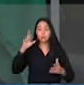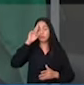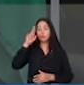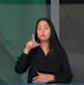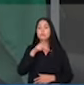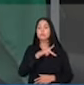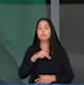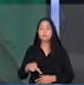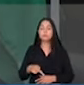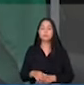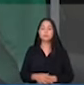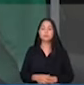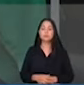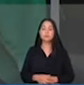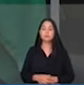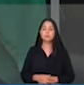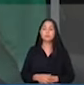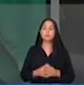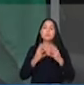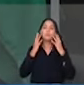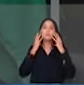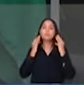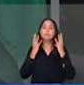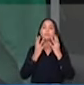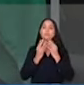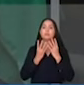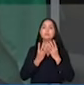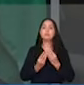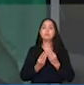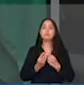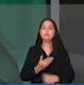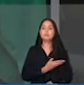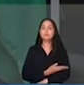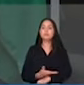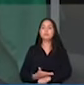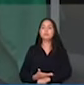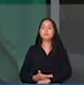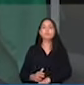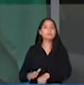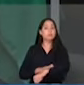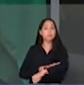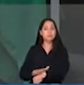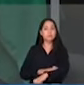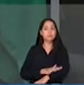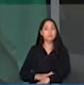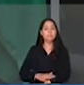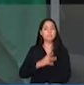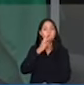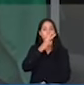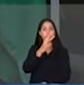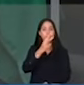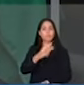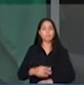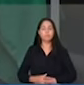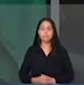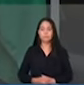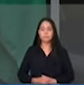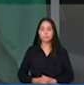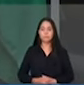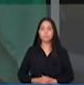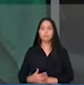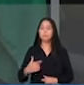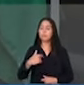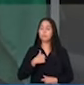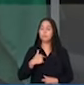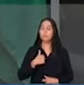estou com a barba mais branca e com o couro mais grosso sigo sendo Senor Presidente um homem